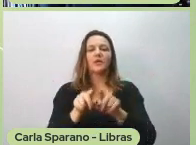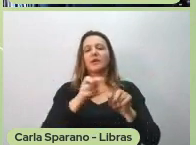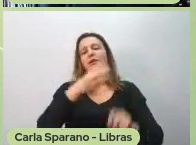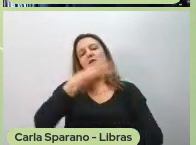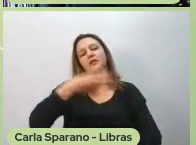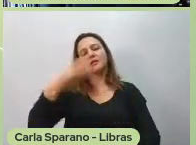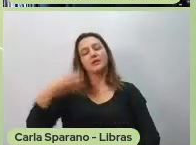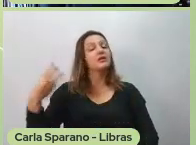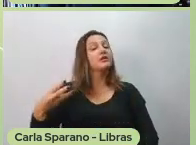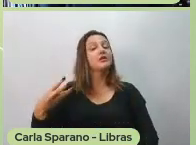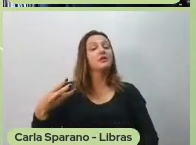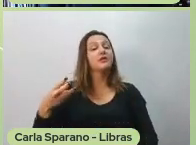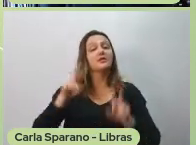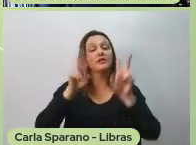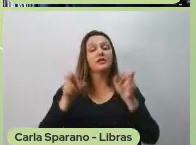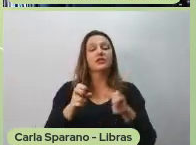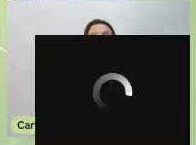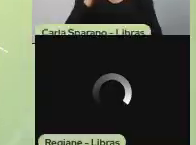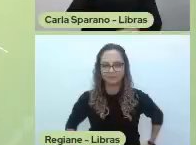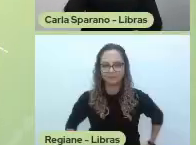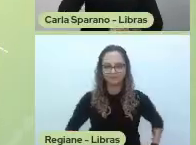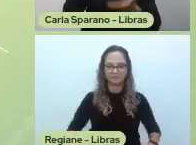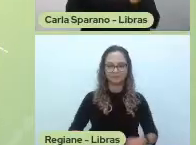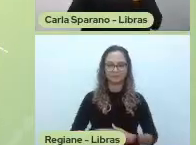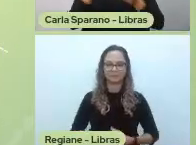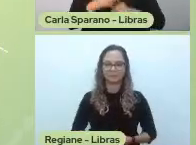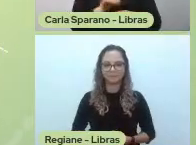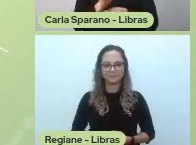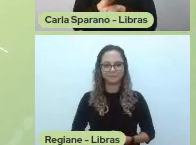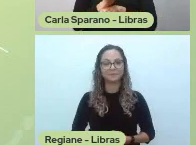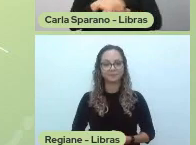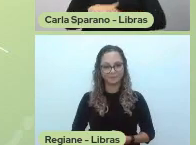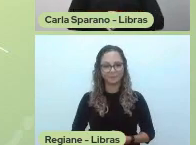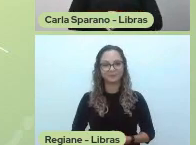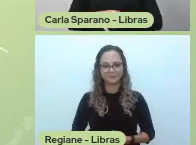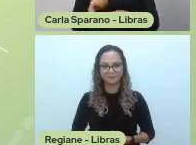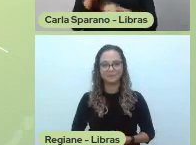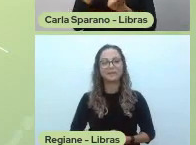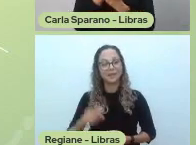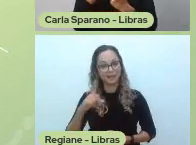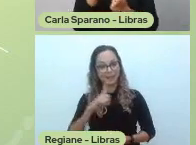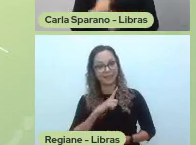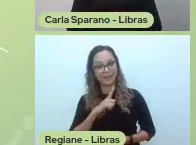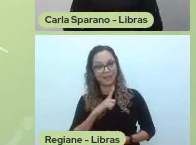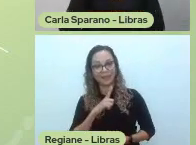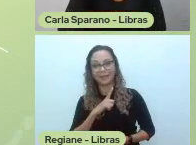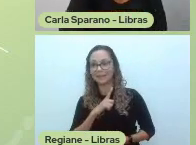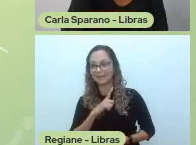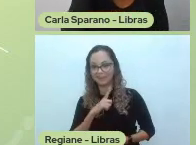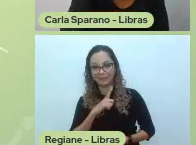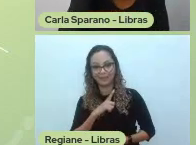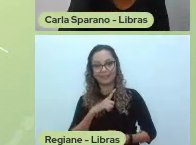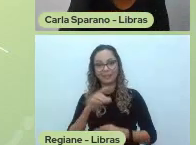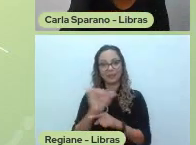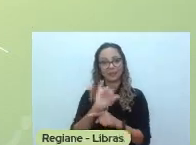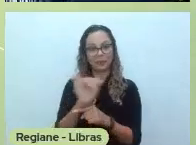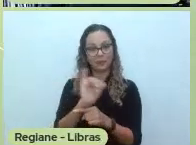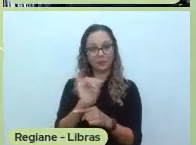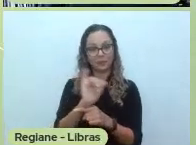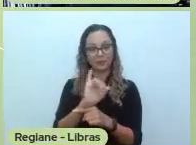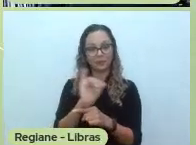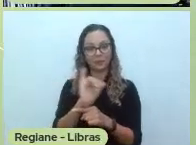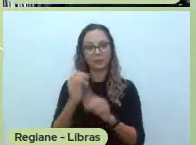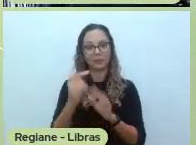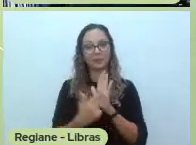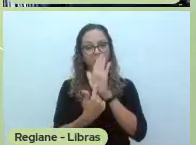uma ação que a gente faz transmitida via YouTube, normalmente com uma temática de sensibilização, trazendo